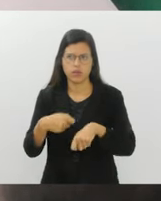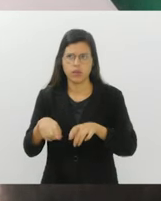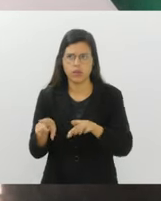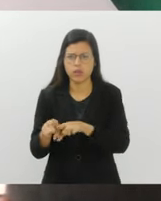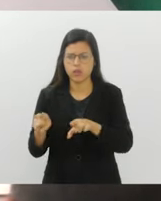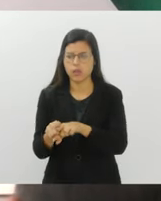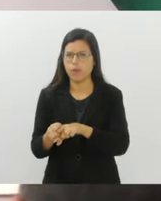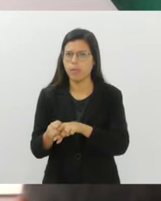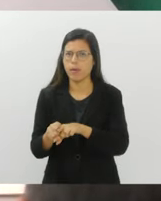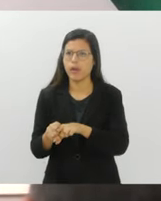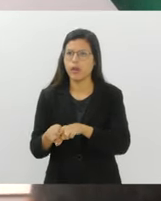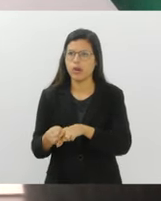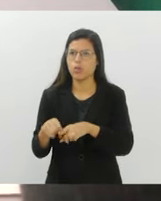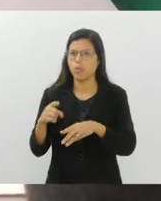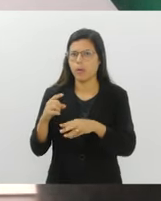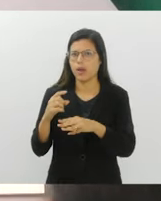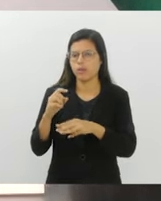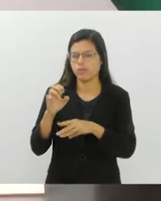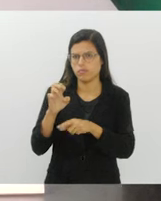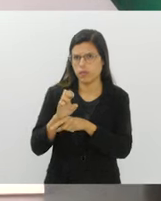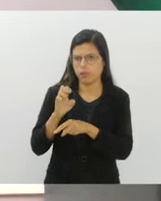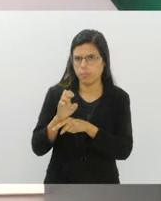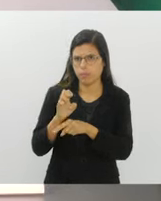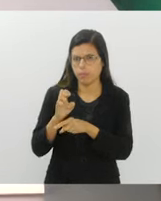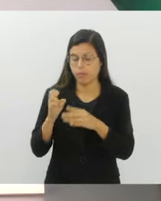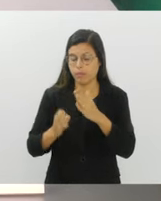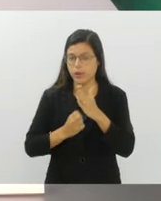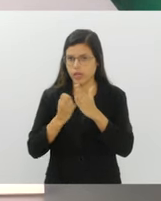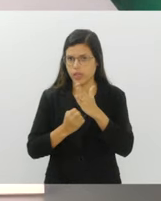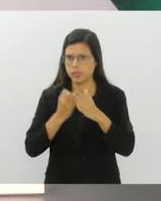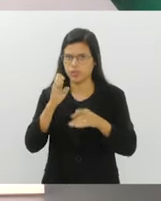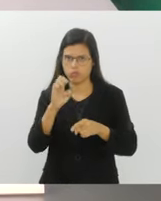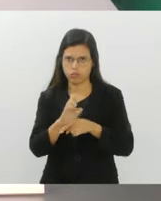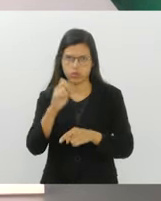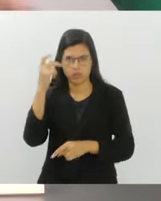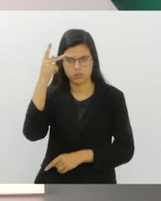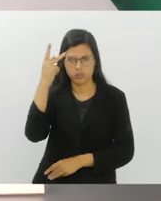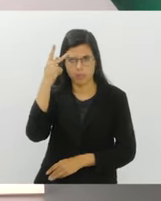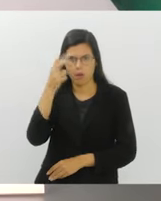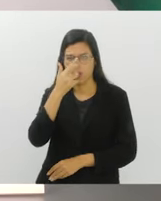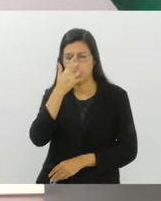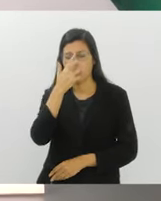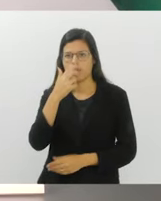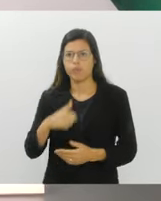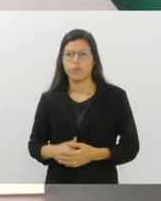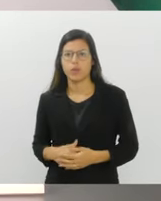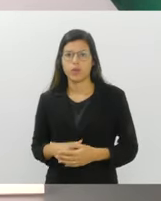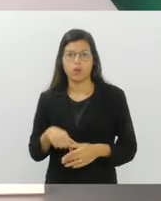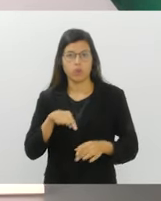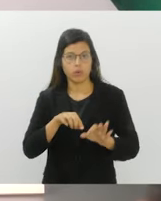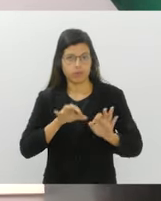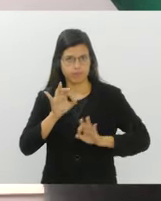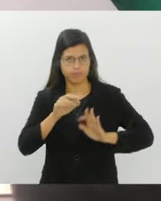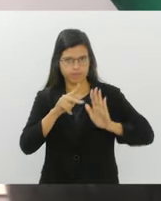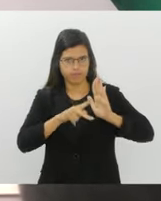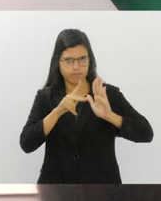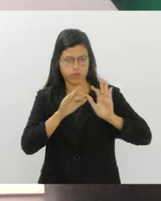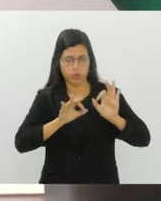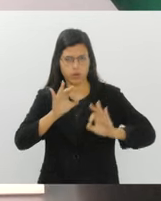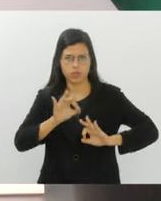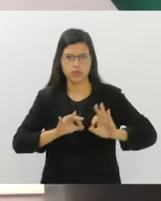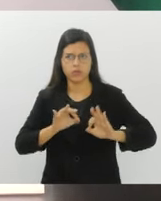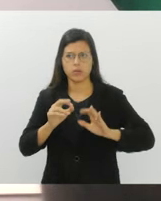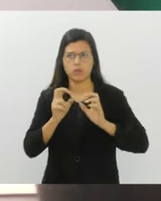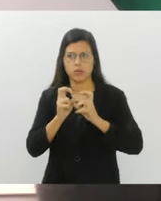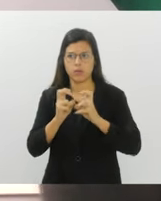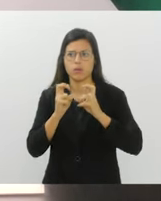Paulo. Estivemos lá na semana retrasada. E com relação ao plano de estabilização da ferrovia, ele remonta hoje